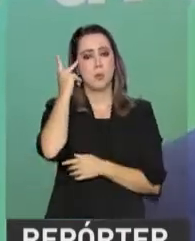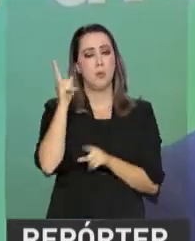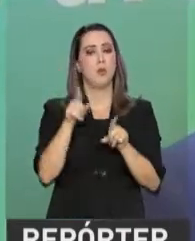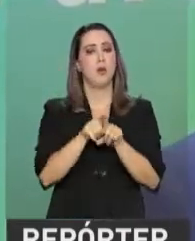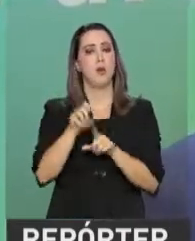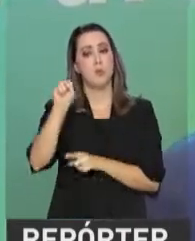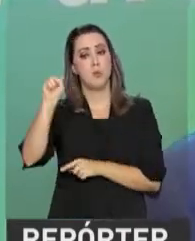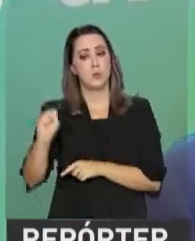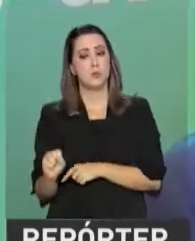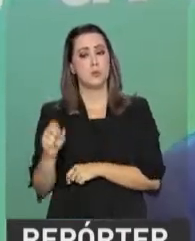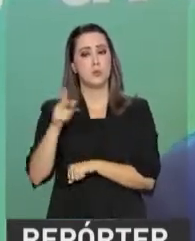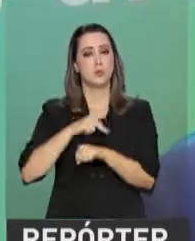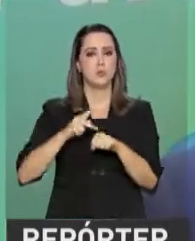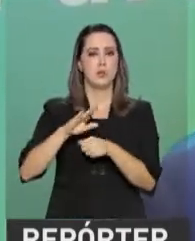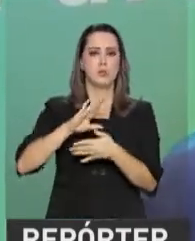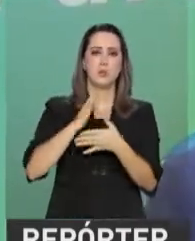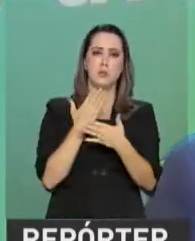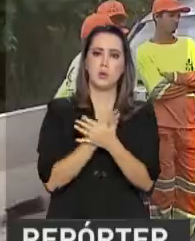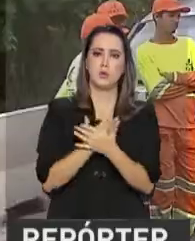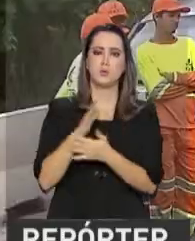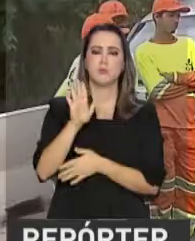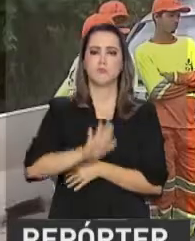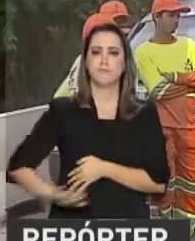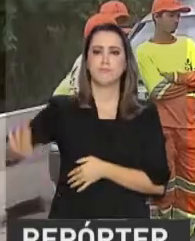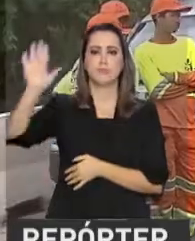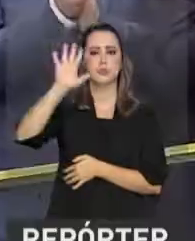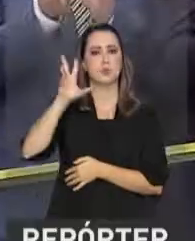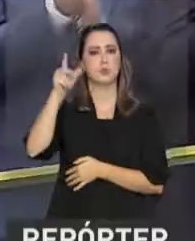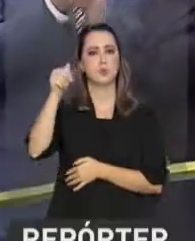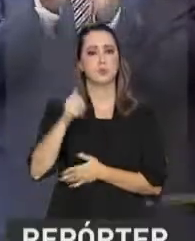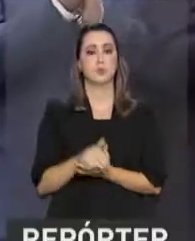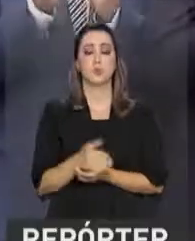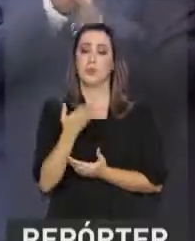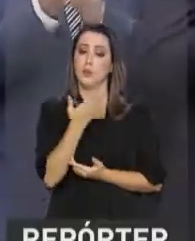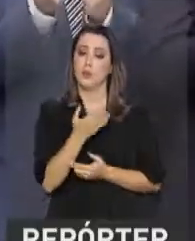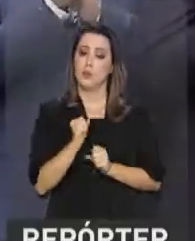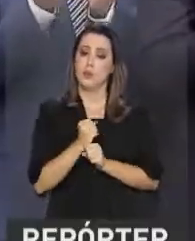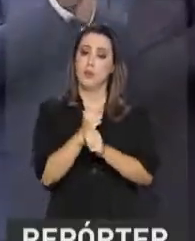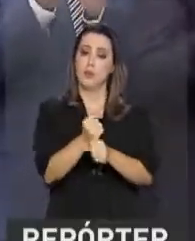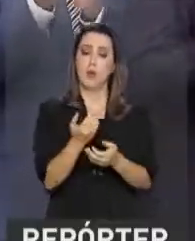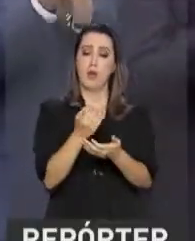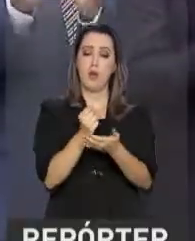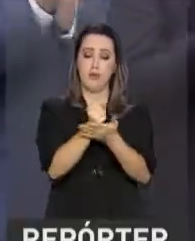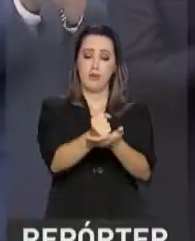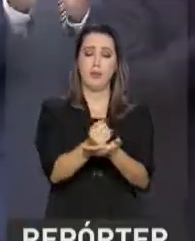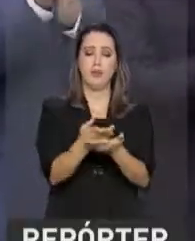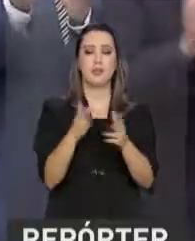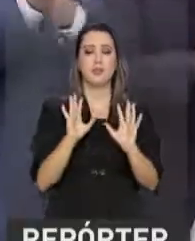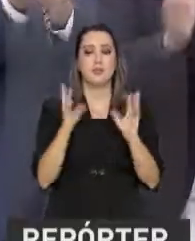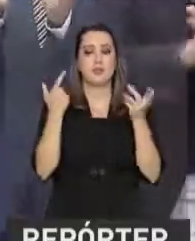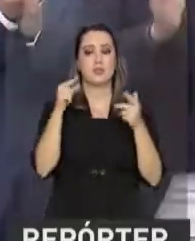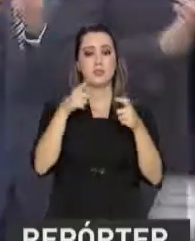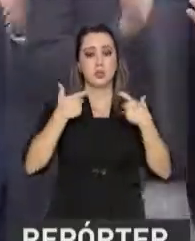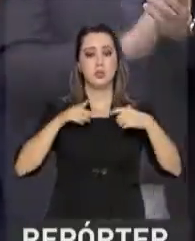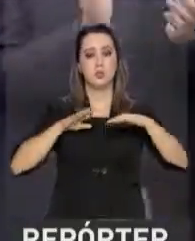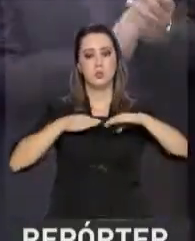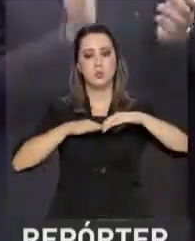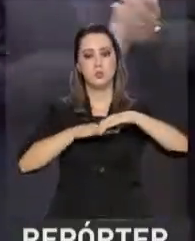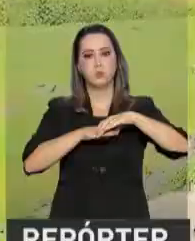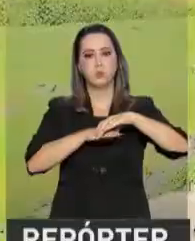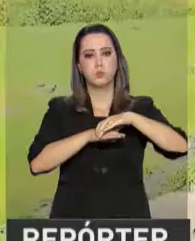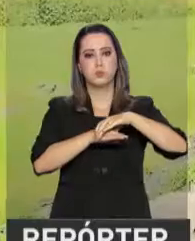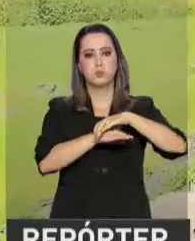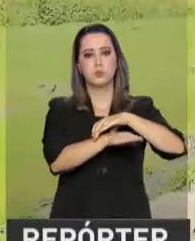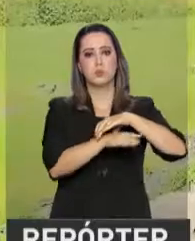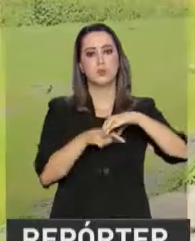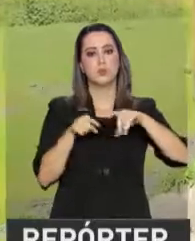para o sul do país, para o Mercosul e para o Brasil inteiro. E a entrega da duplicação foi feita durante cerimônia dentro de um dos túneis da rodovia.